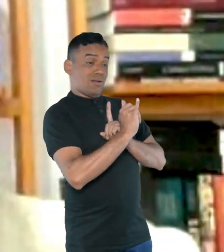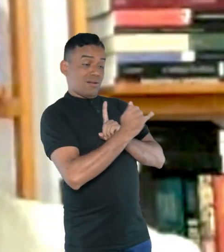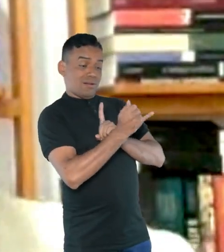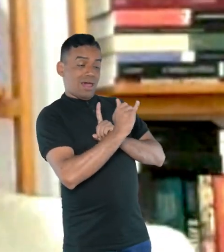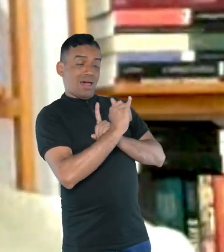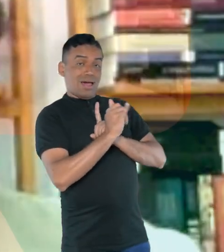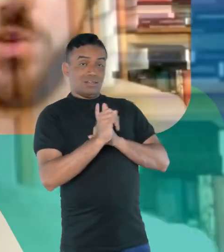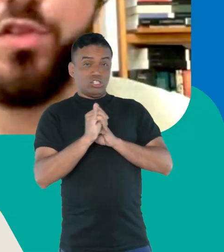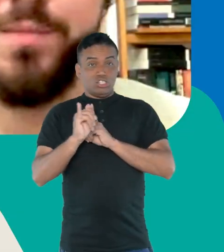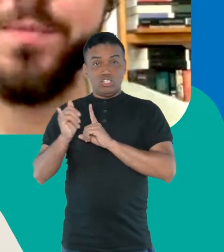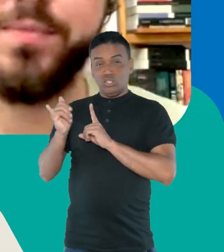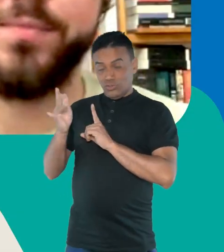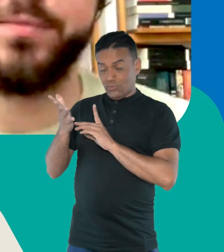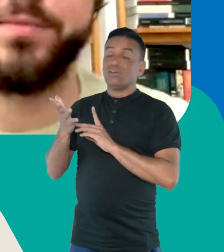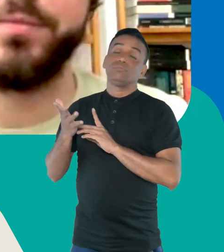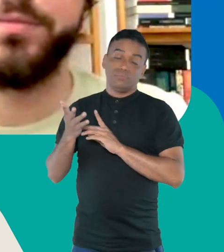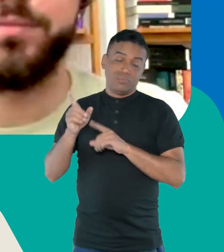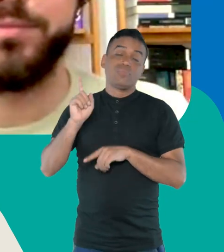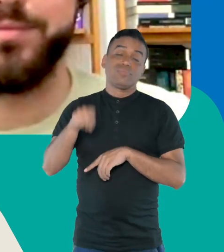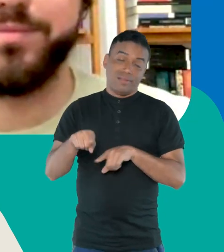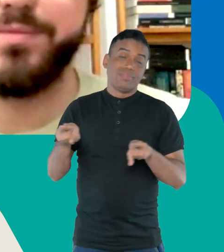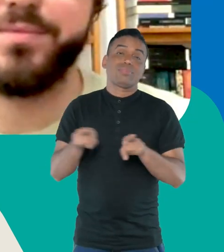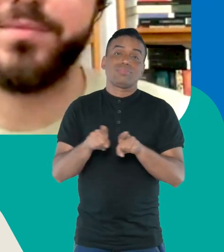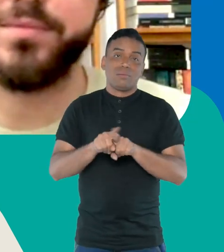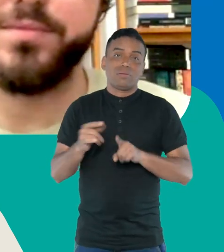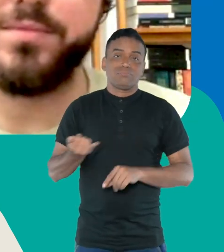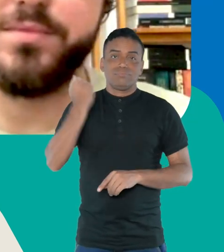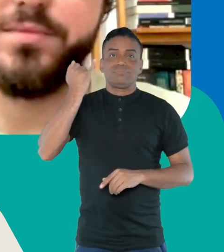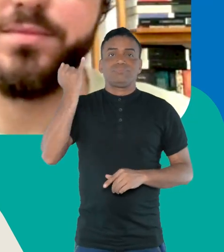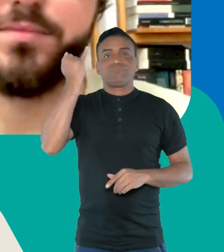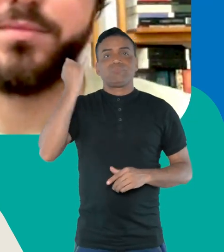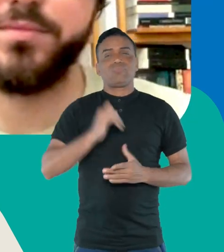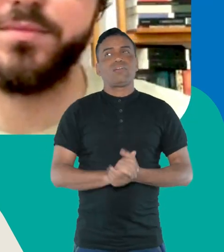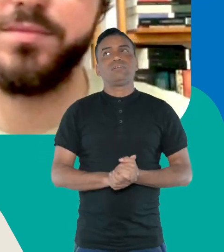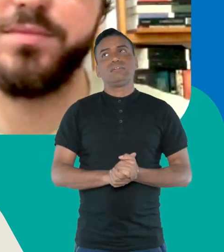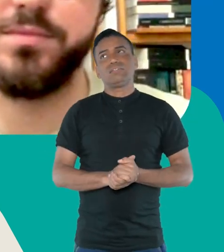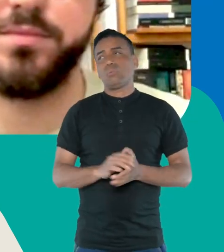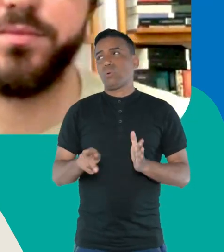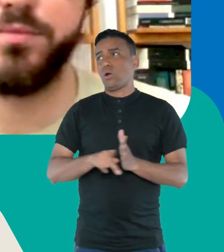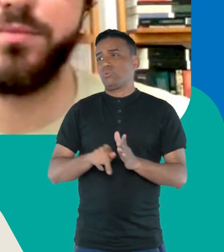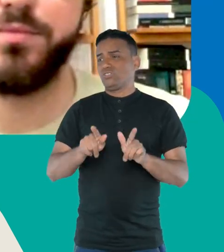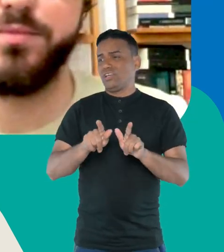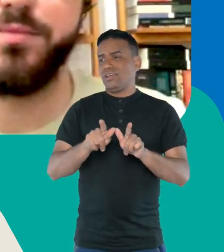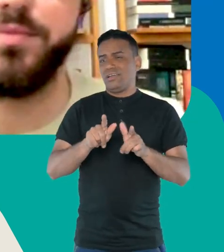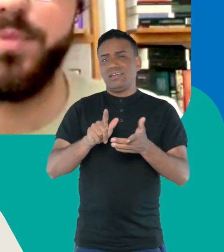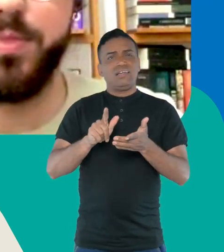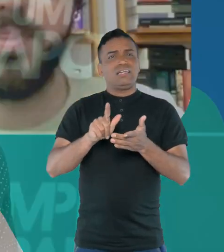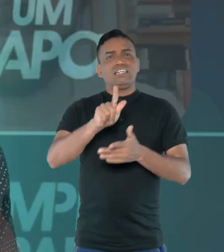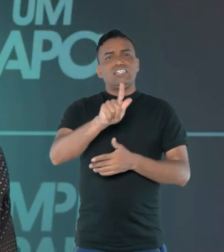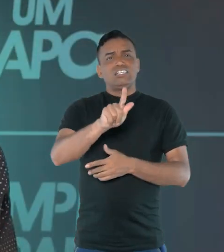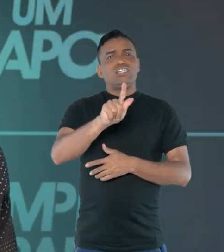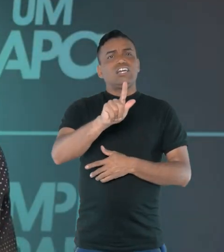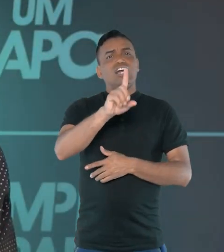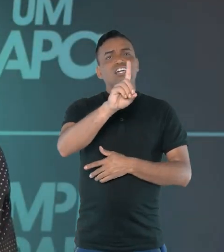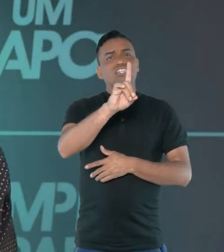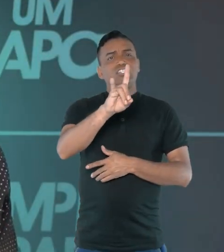que também é algo muito importante. E para além da diagramação, né, no livro, você